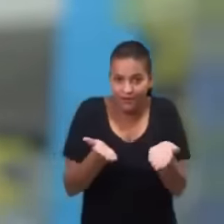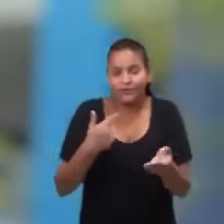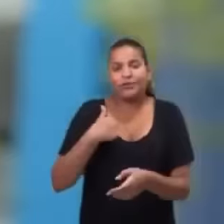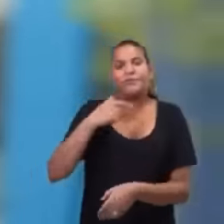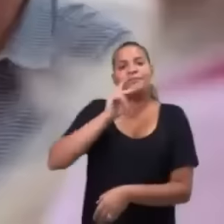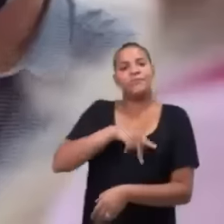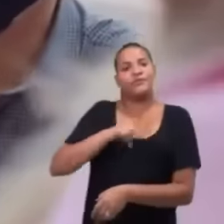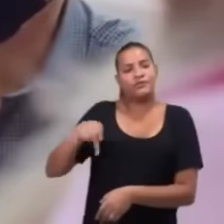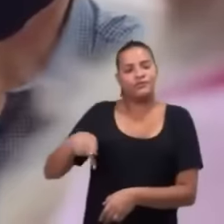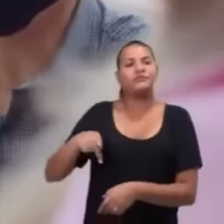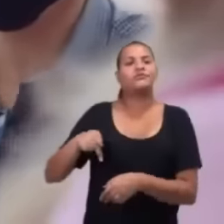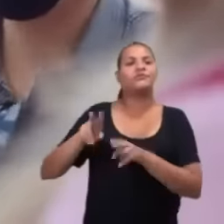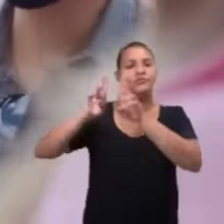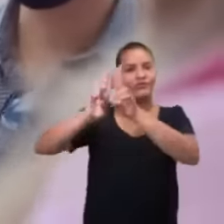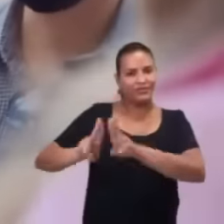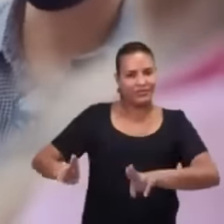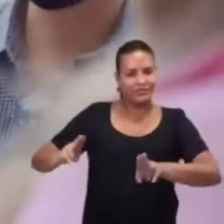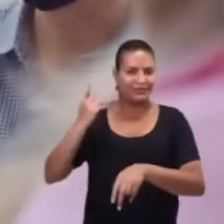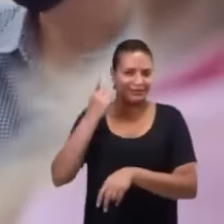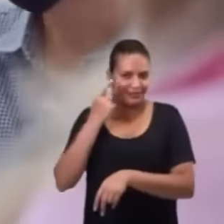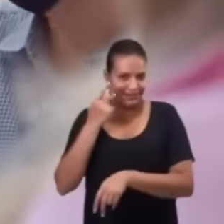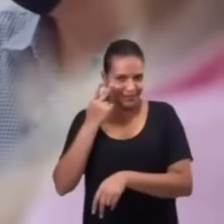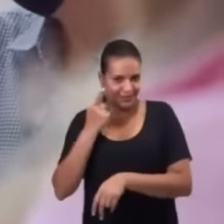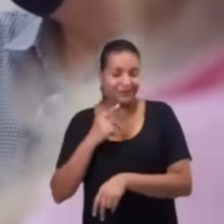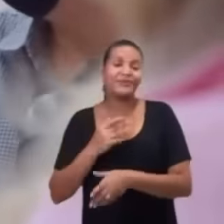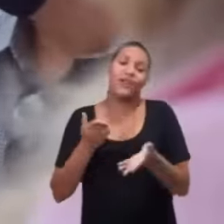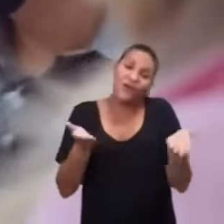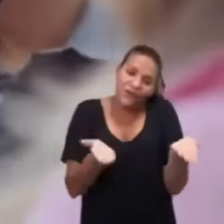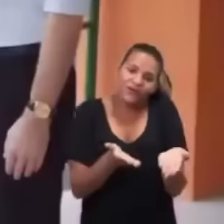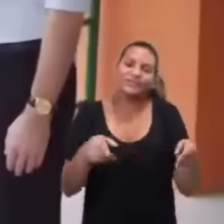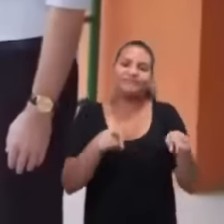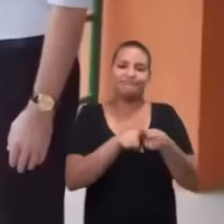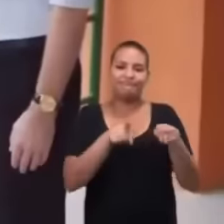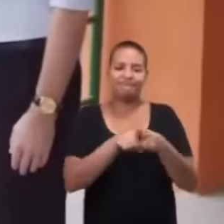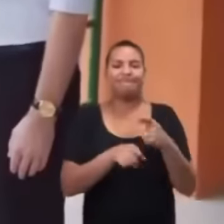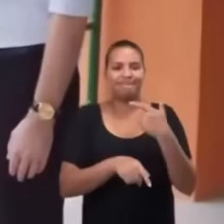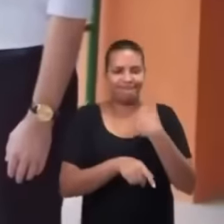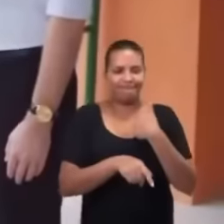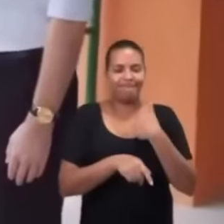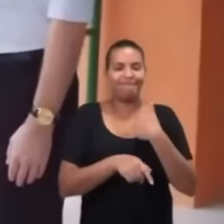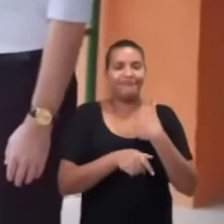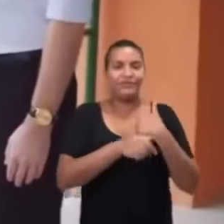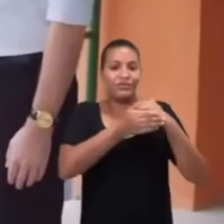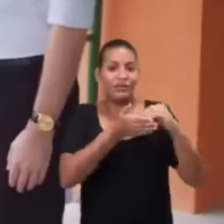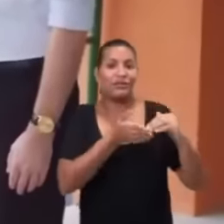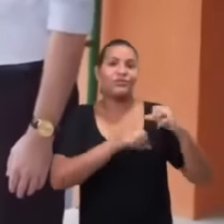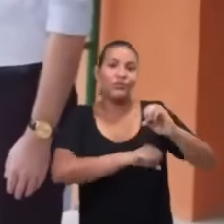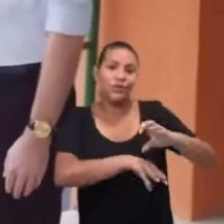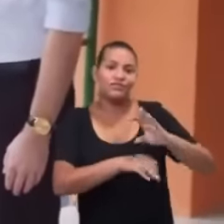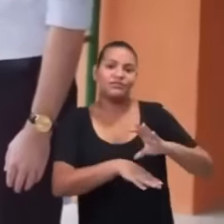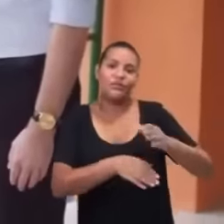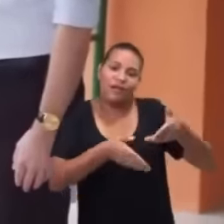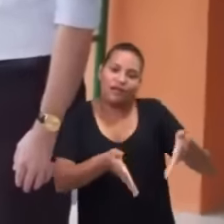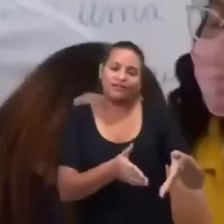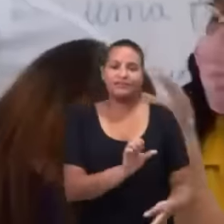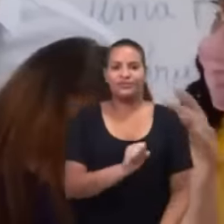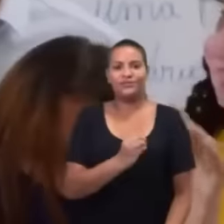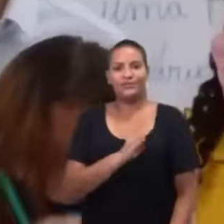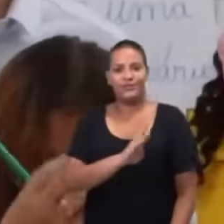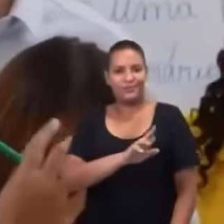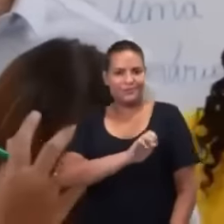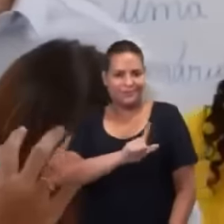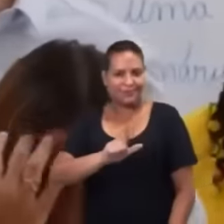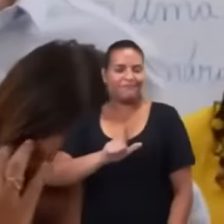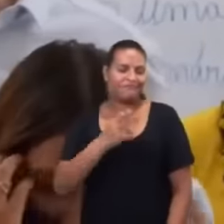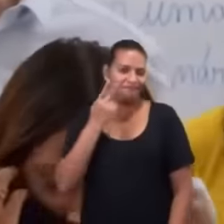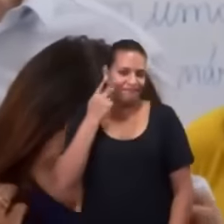Ceará. E hoje estou como secretário de Educação de Sobral, tenho uma grande honra e ao mesmo tempo responsabilidade. Eu acredito em educação porque a educação